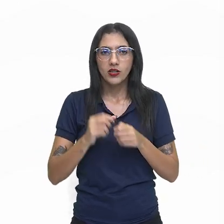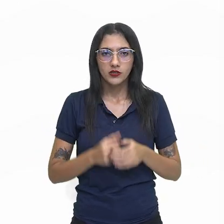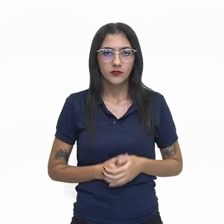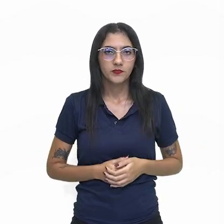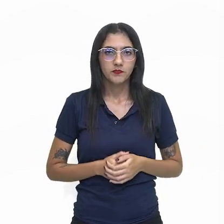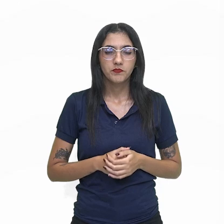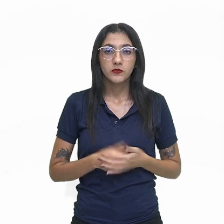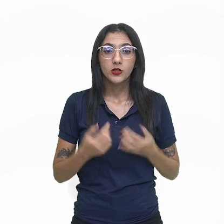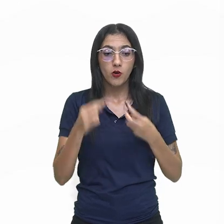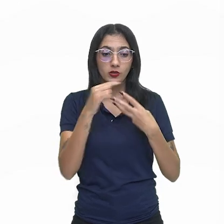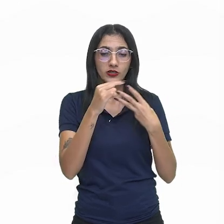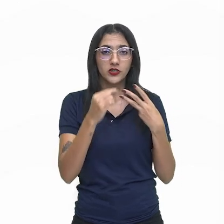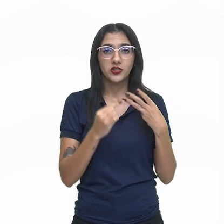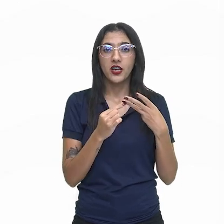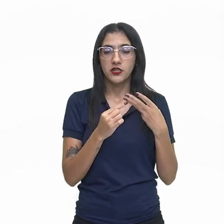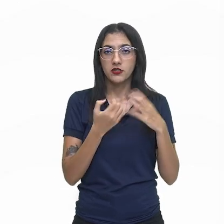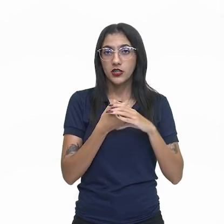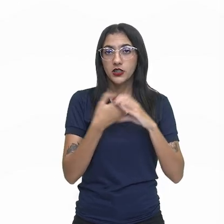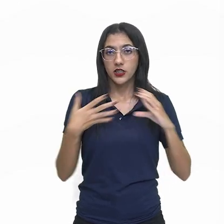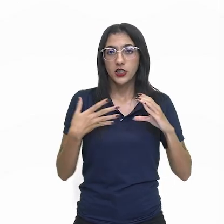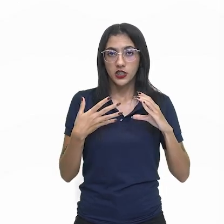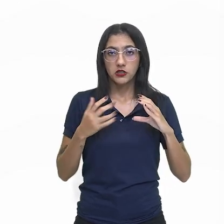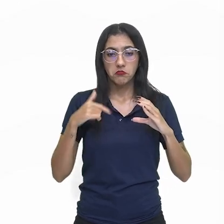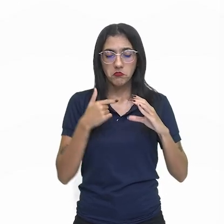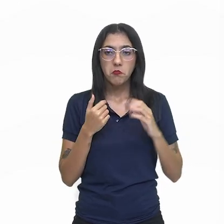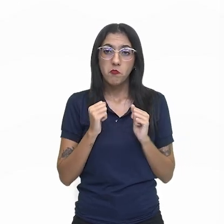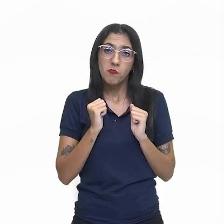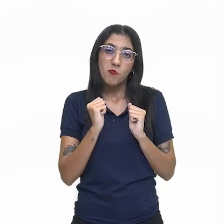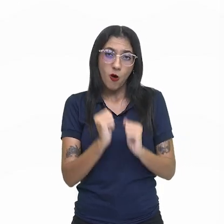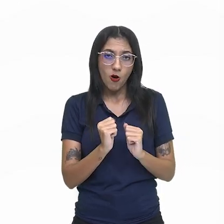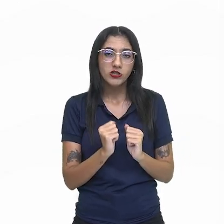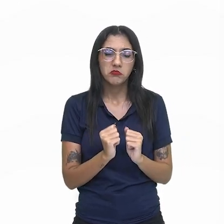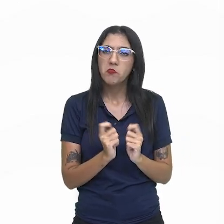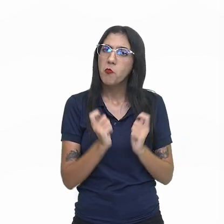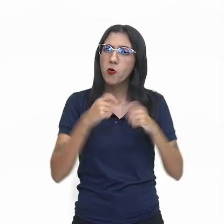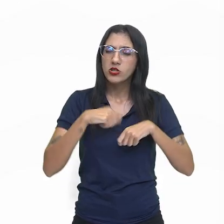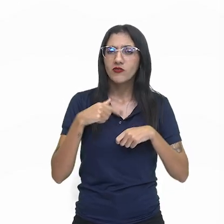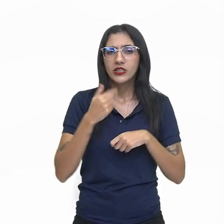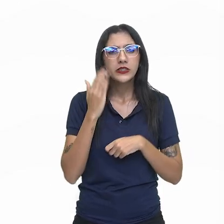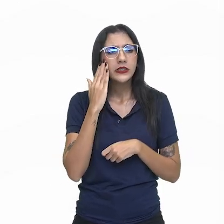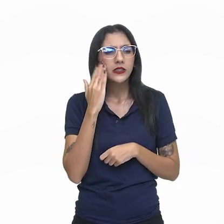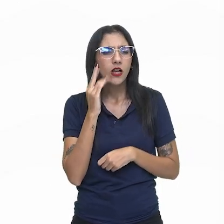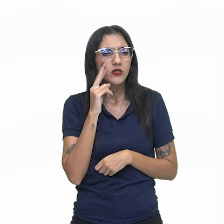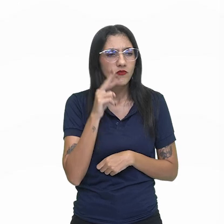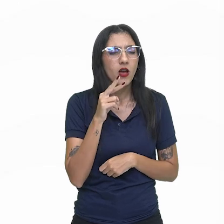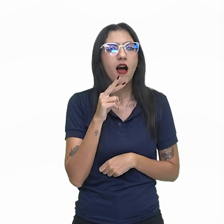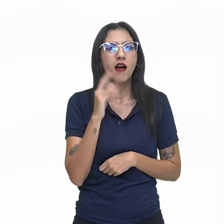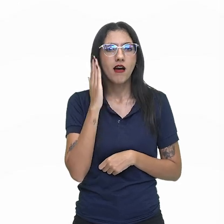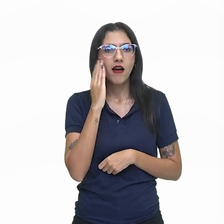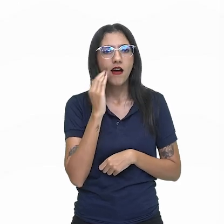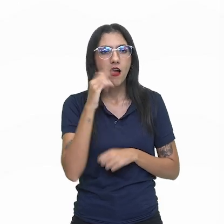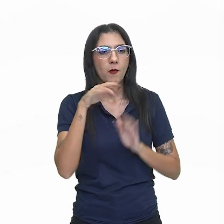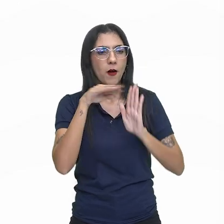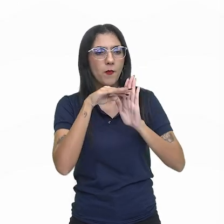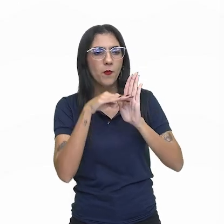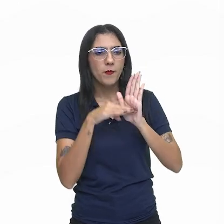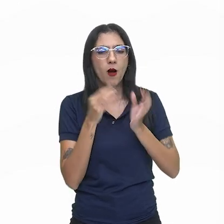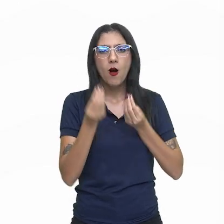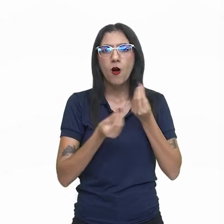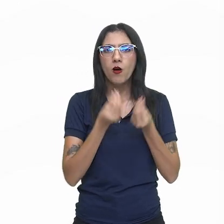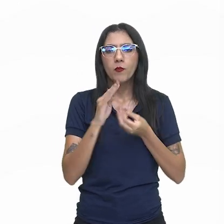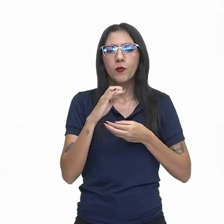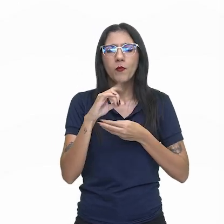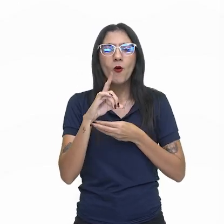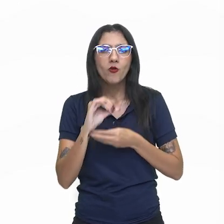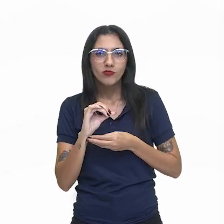3 elementos, eu posso, né, deduzir que é uma receita,